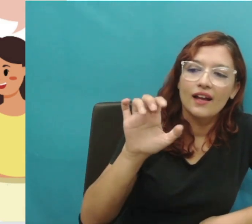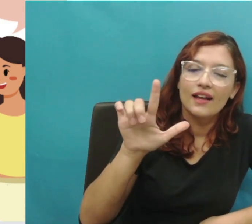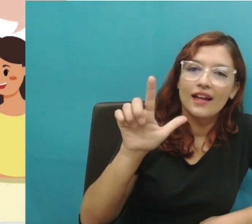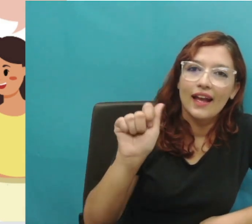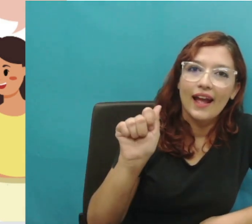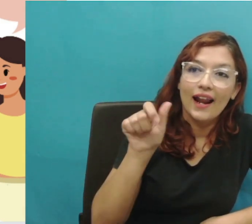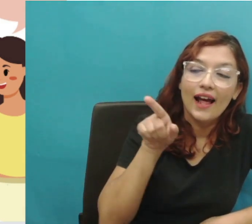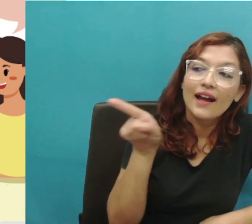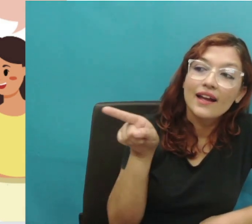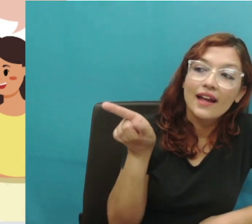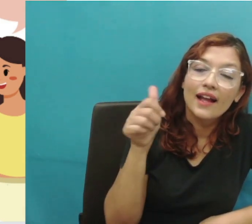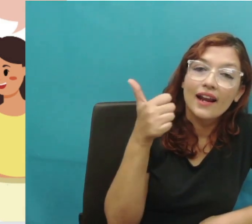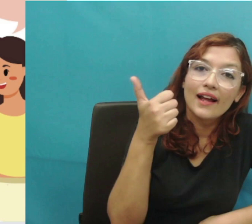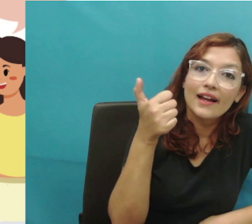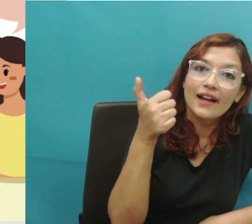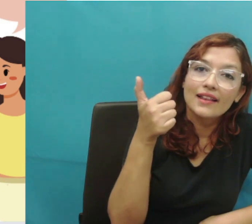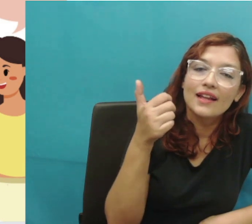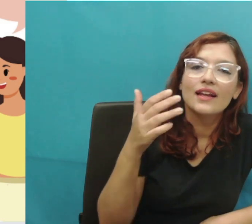aquela